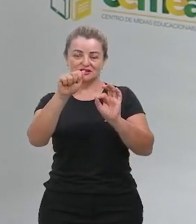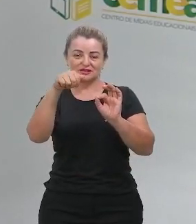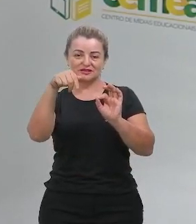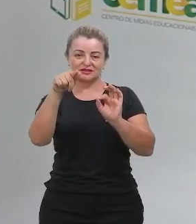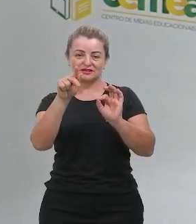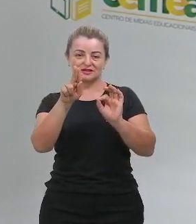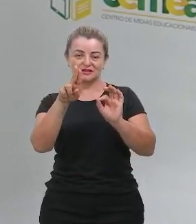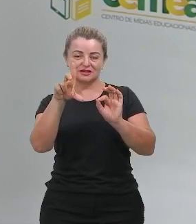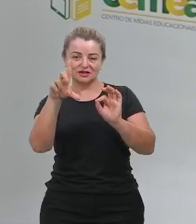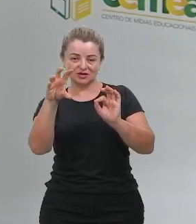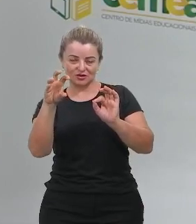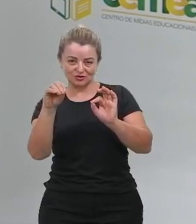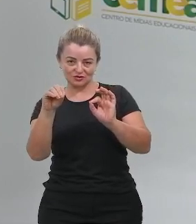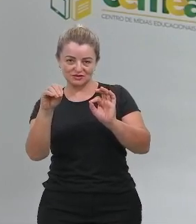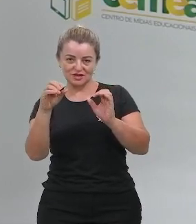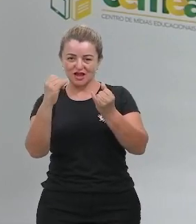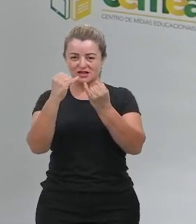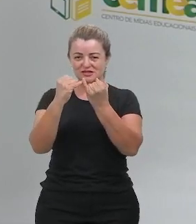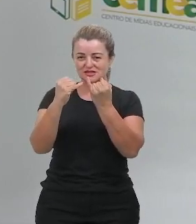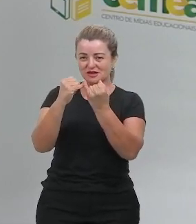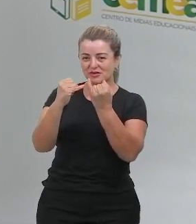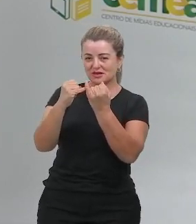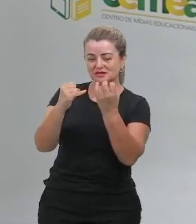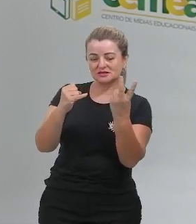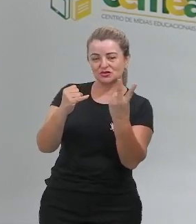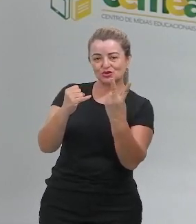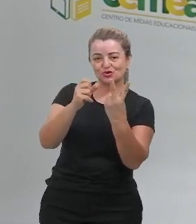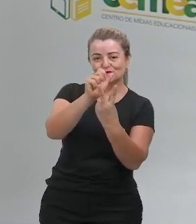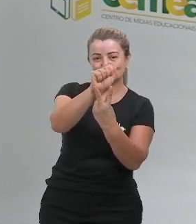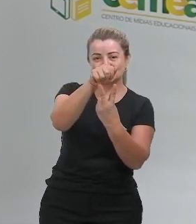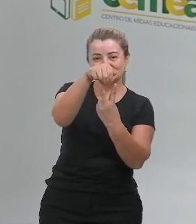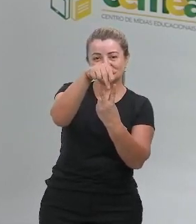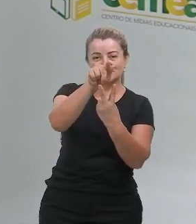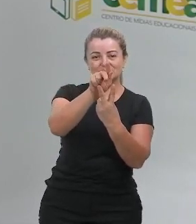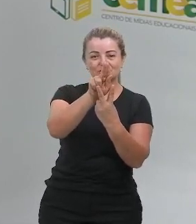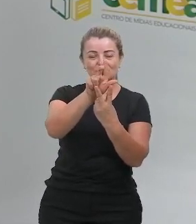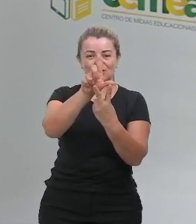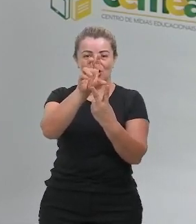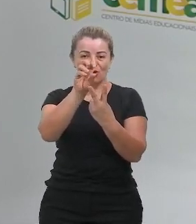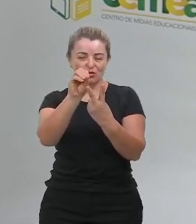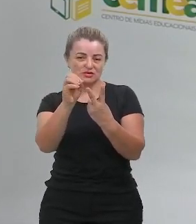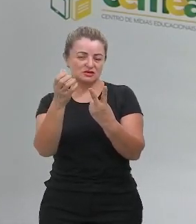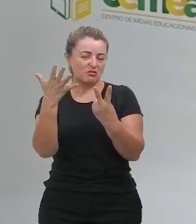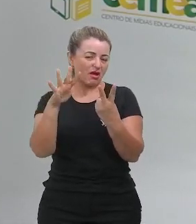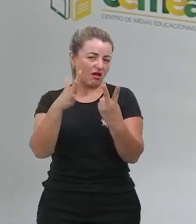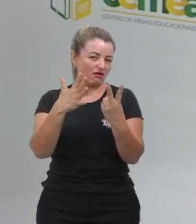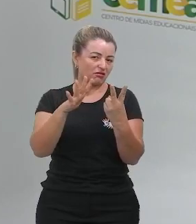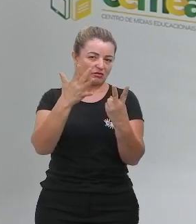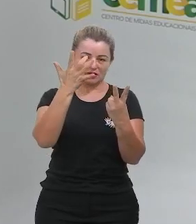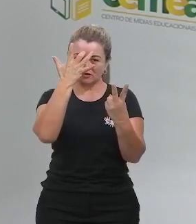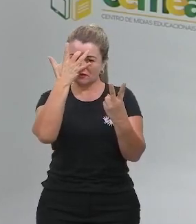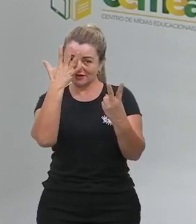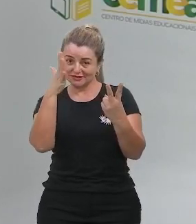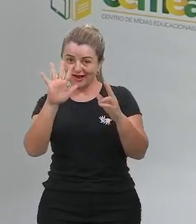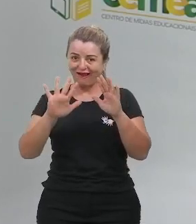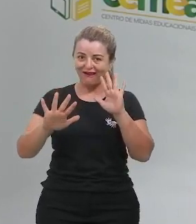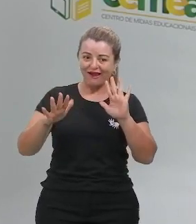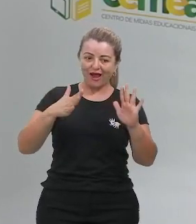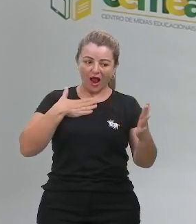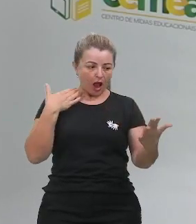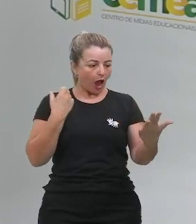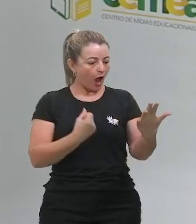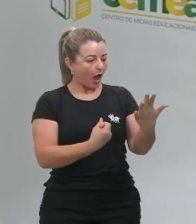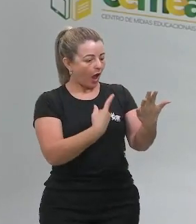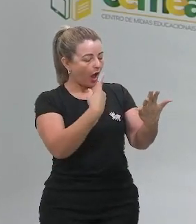ou congruência entre dois ângulos, para a gente poder projetar. É uma questão relativamente fácil, talvez ela seja um pouco assustadora, né, pelo